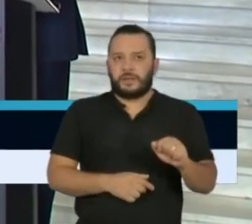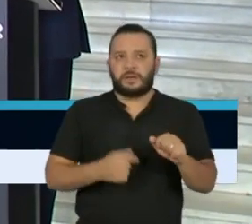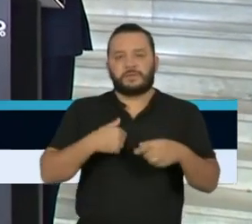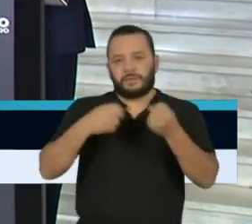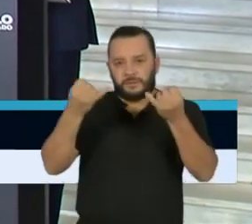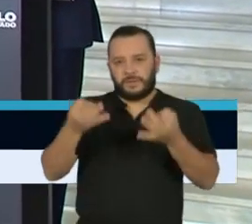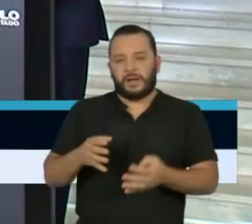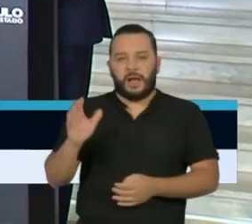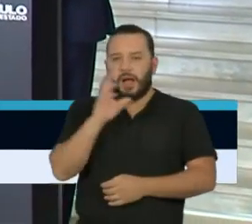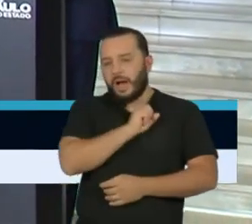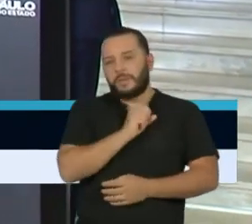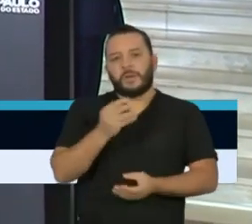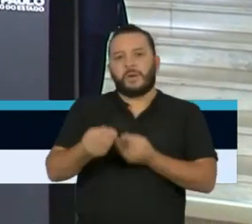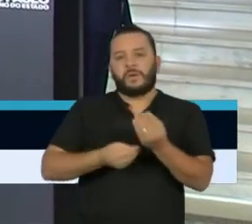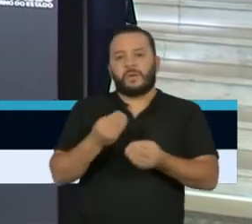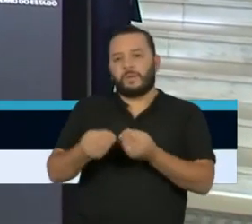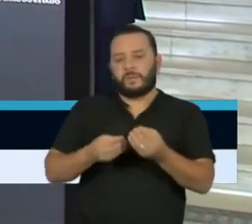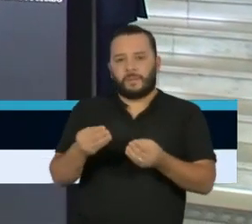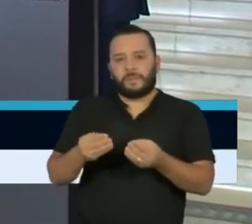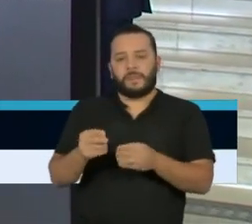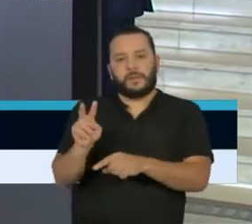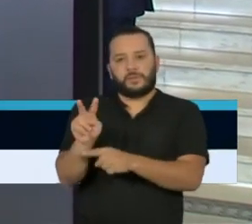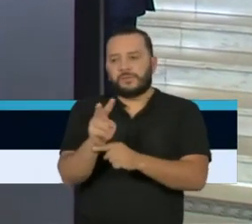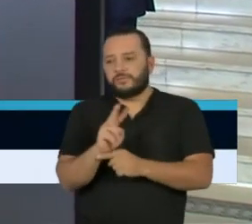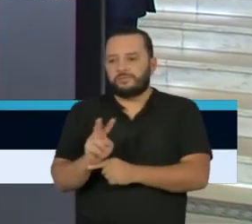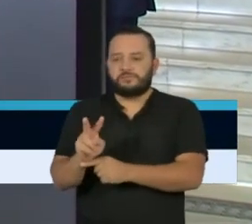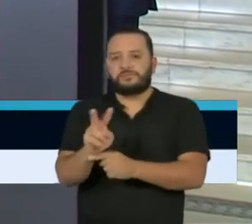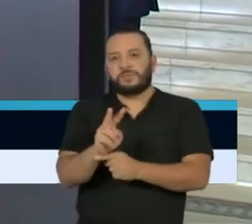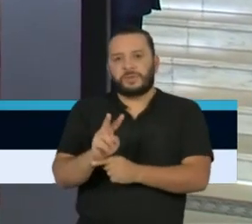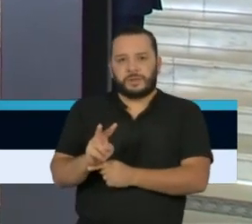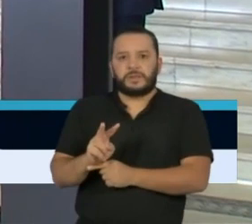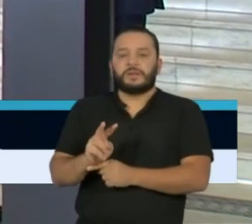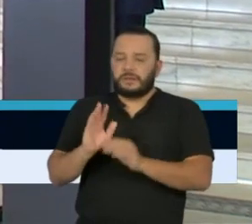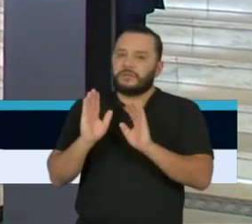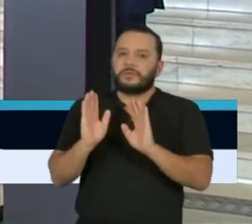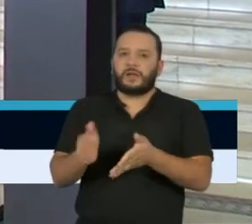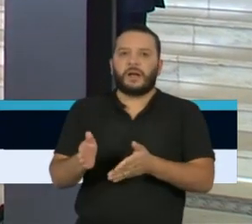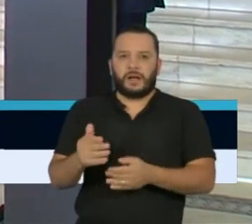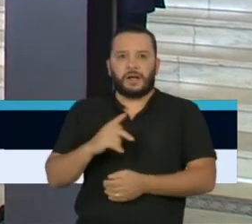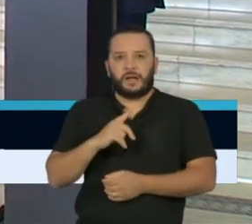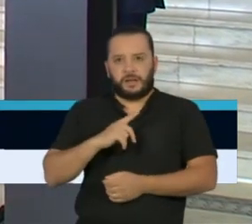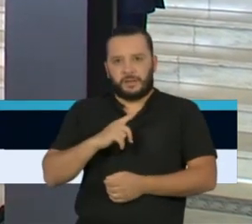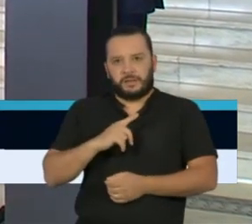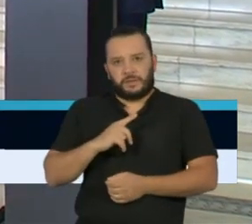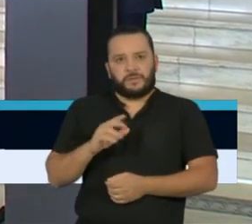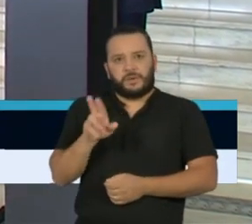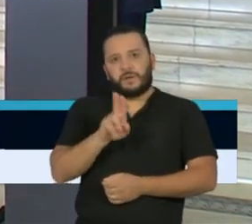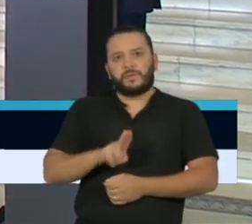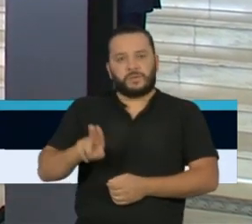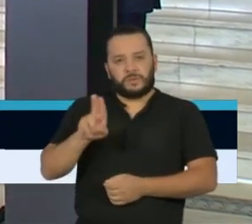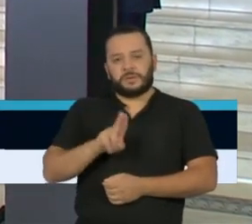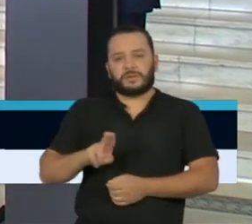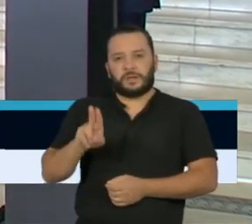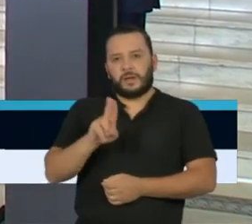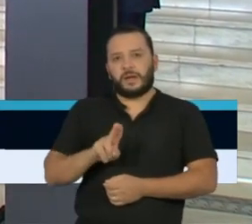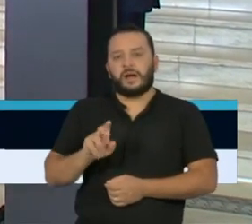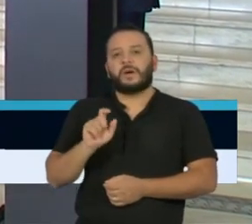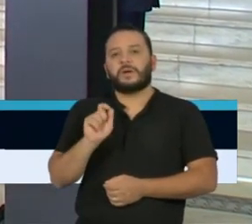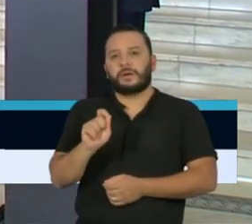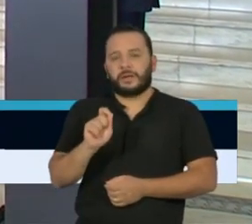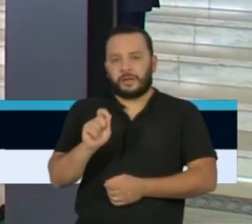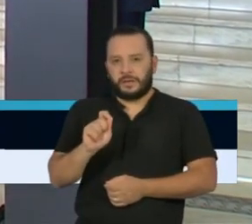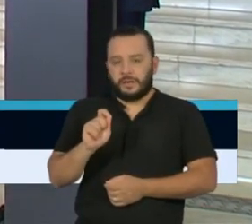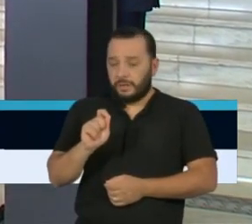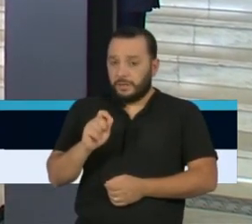rápida o Sistema de Monitoramento Inteligente, o SIMI, que vai utilizar o serviço das